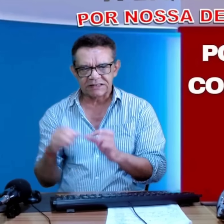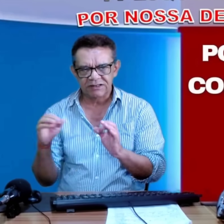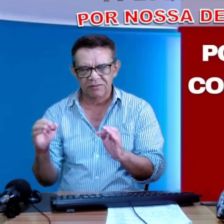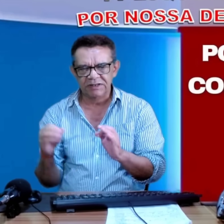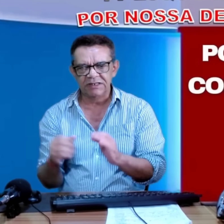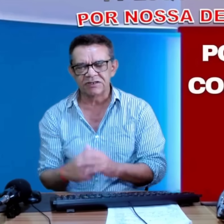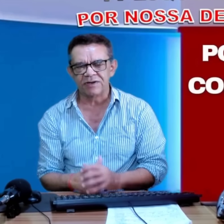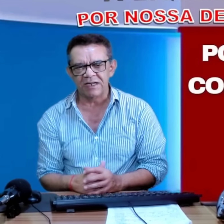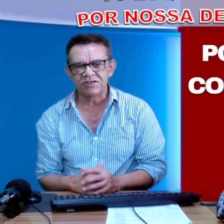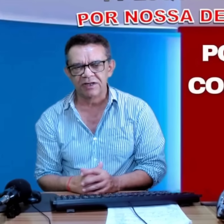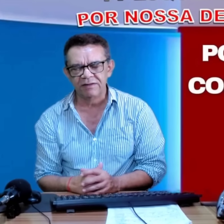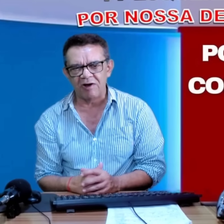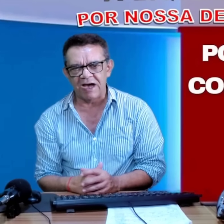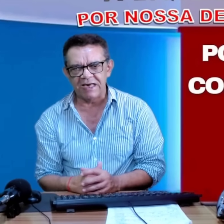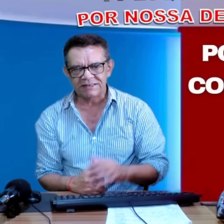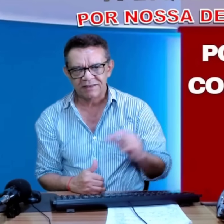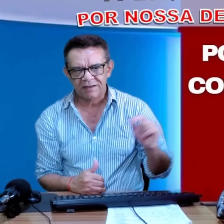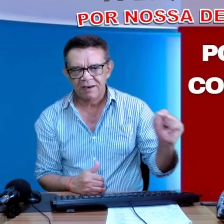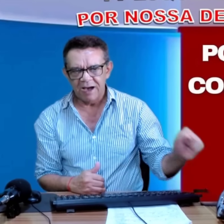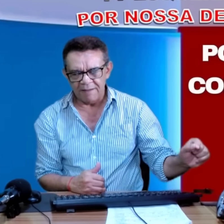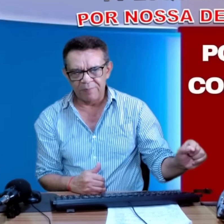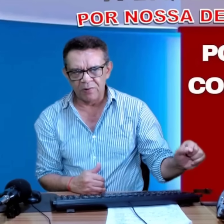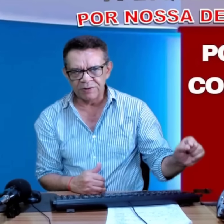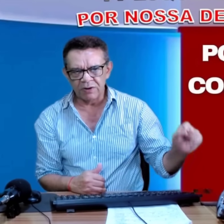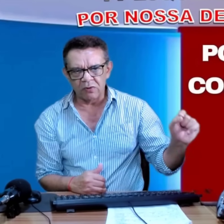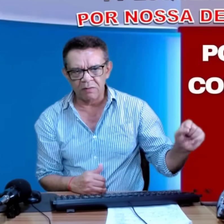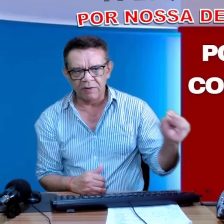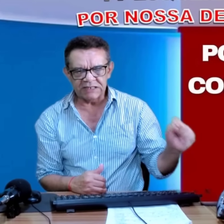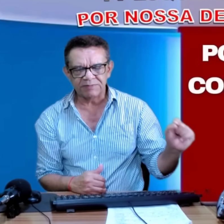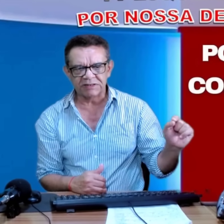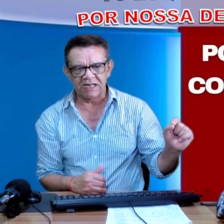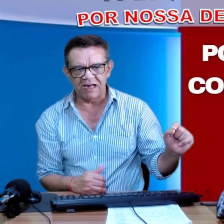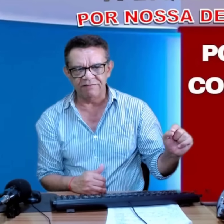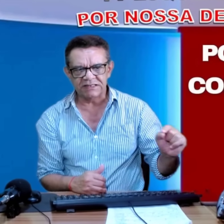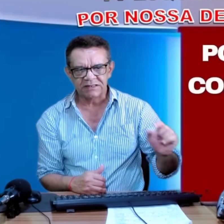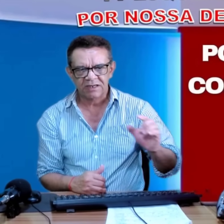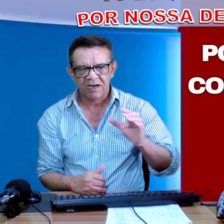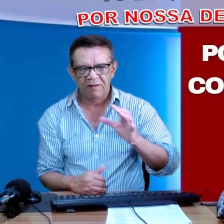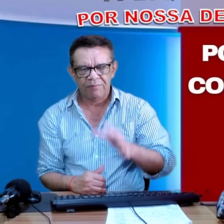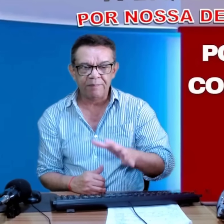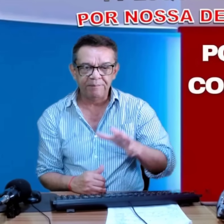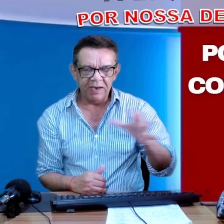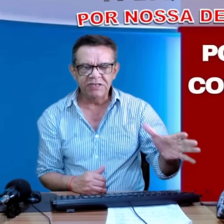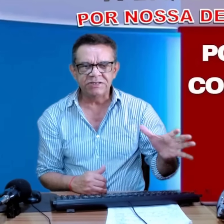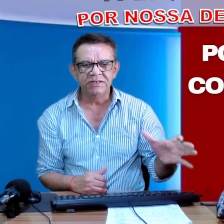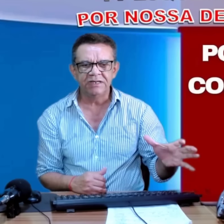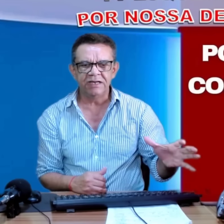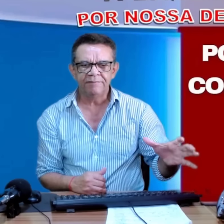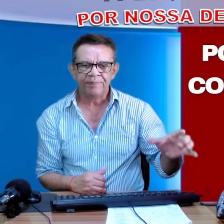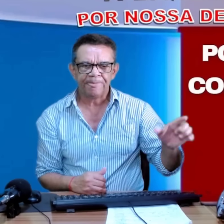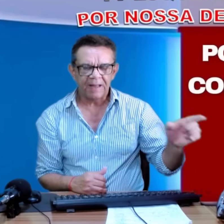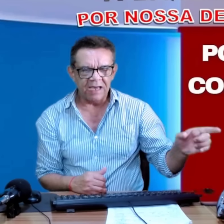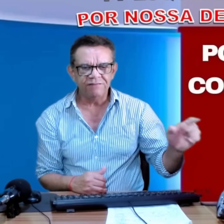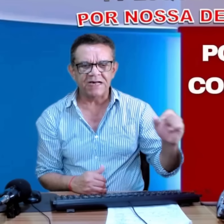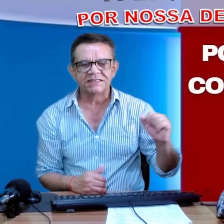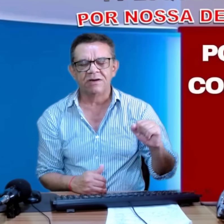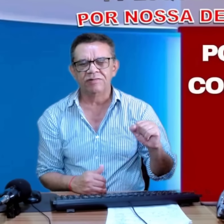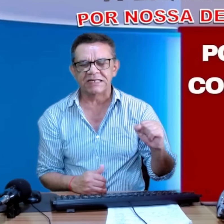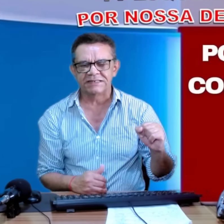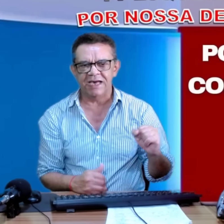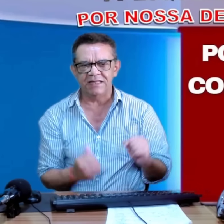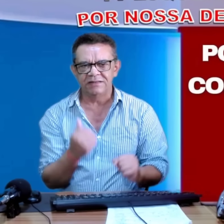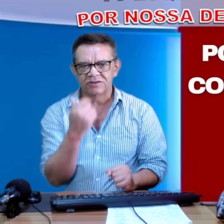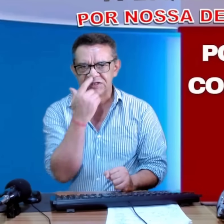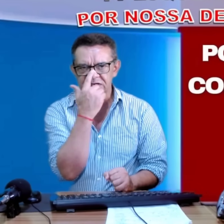pessoas que o ministro Alexandre de Moraes apontam como responsáveis por permitirem a invasão